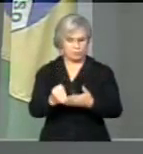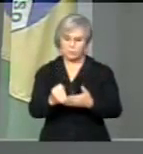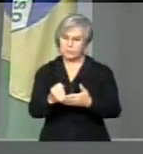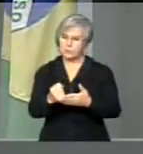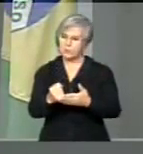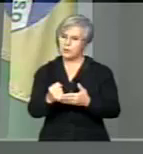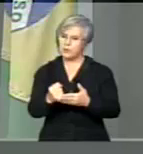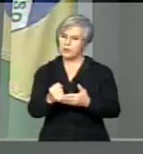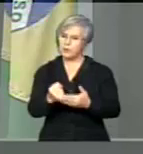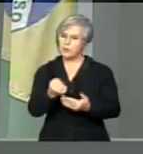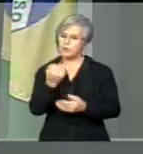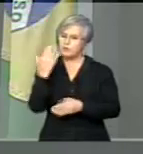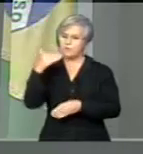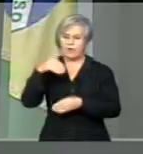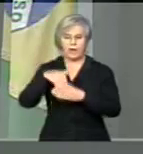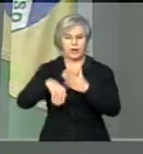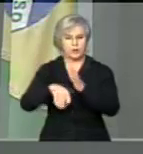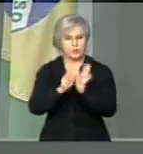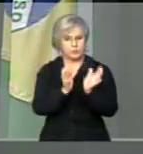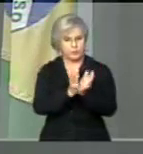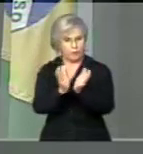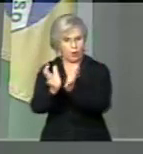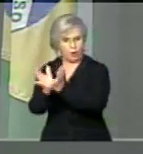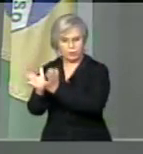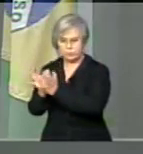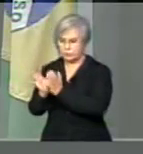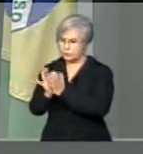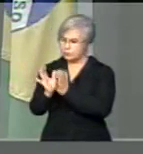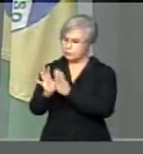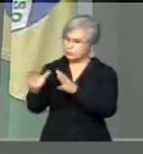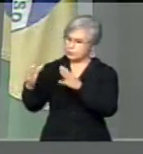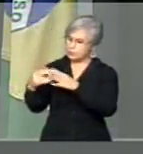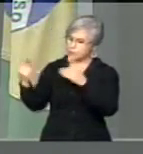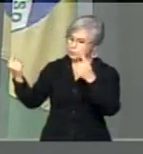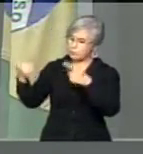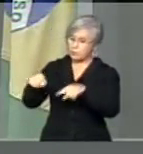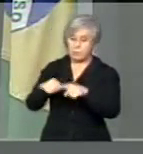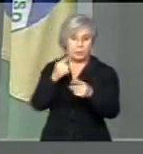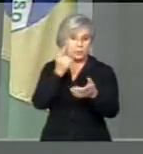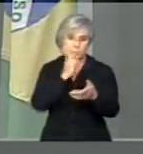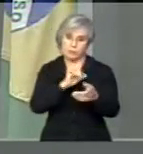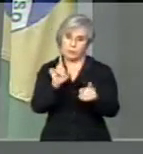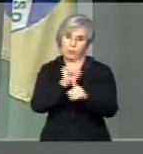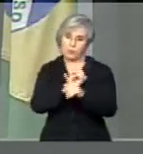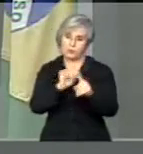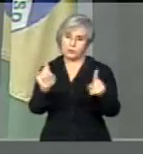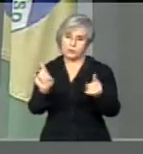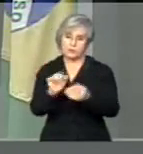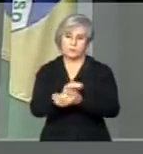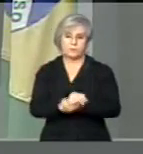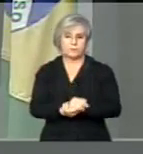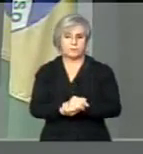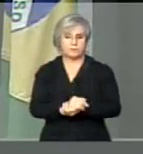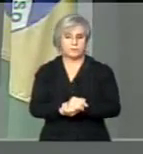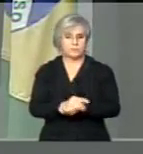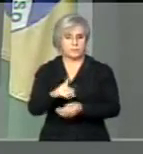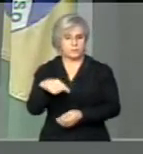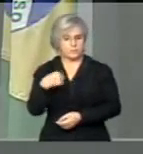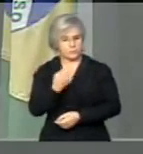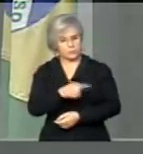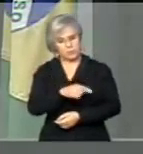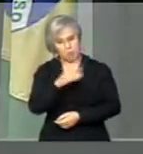colaboração de votos de setores da oposição. O que nós